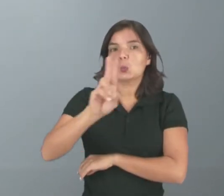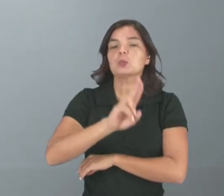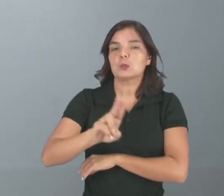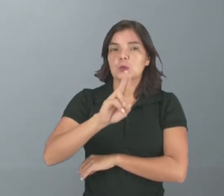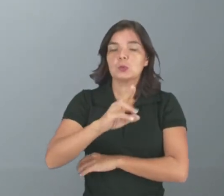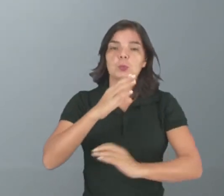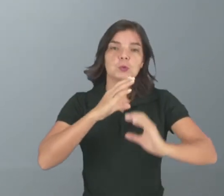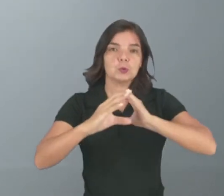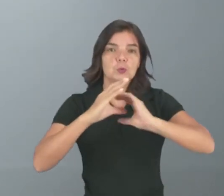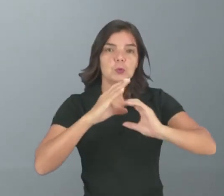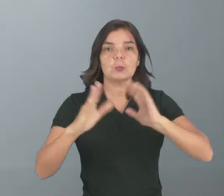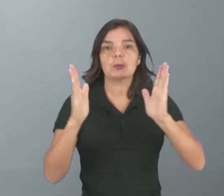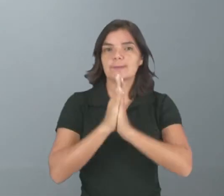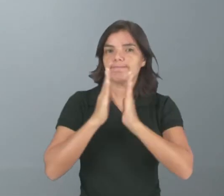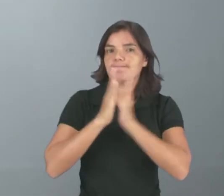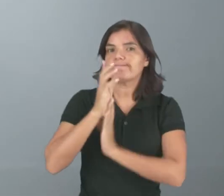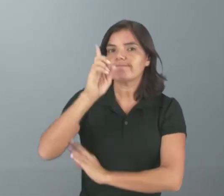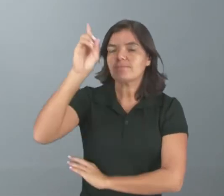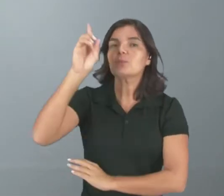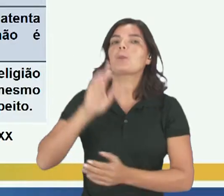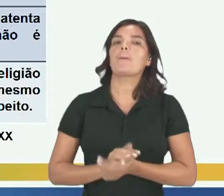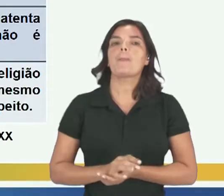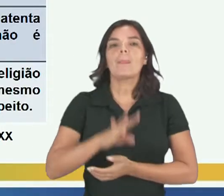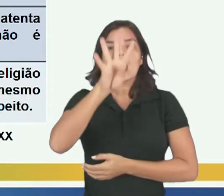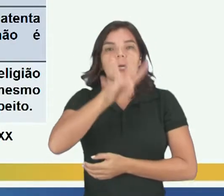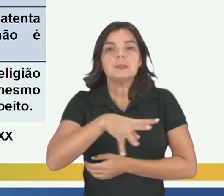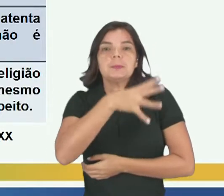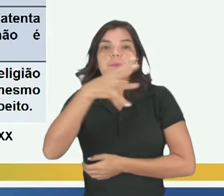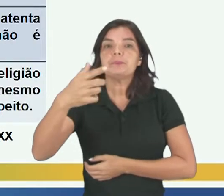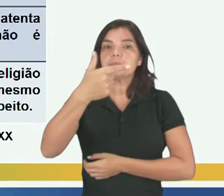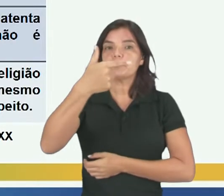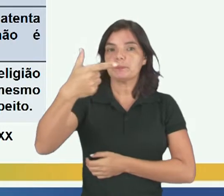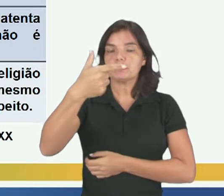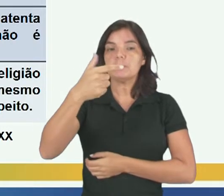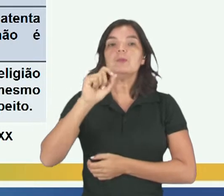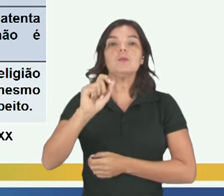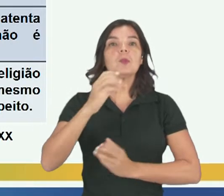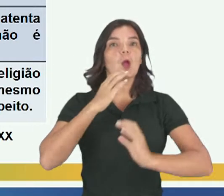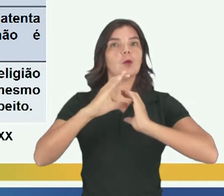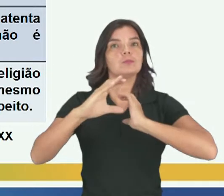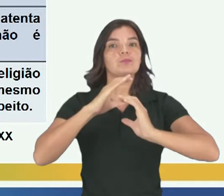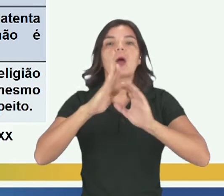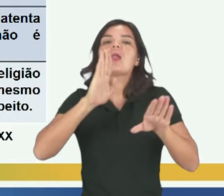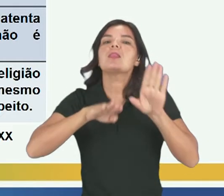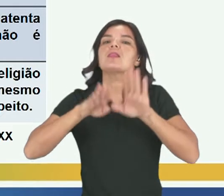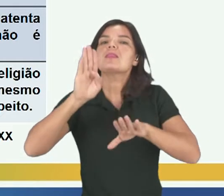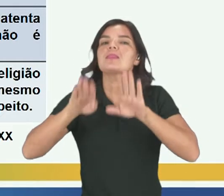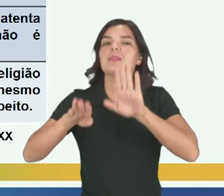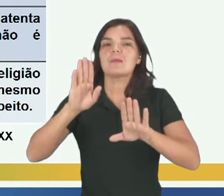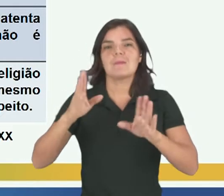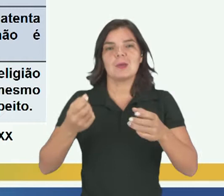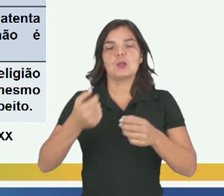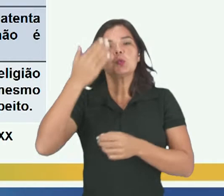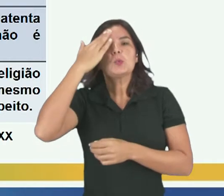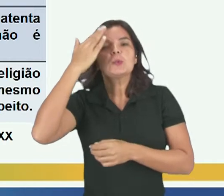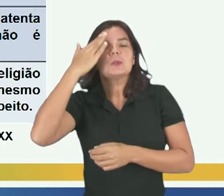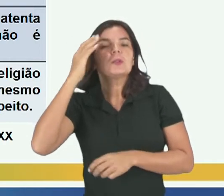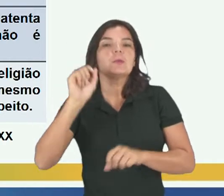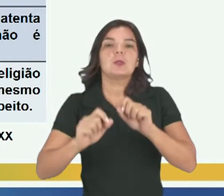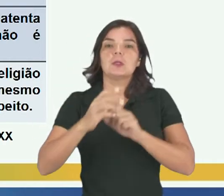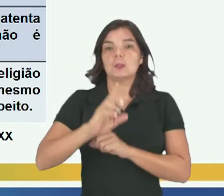tipo de comunicação. Então, na tabela 2, nós vamos ter a comunicação. Depende da concepção